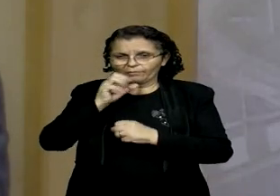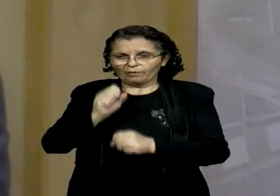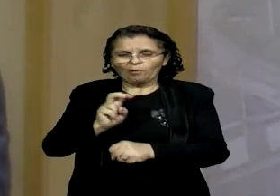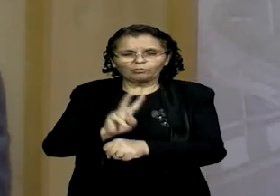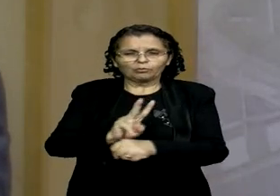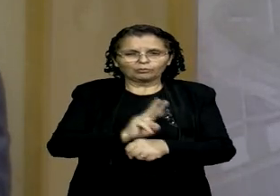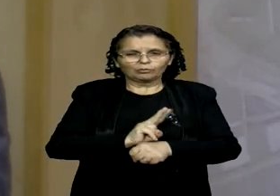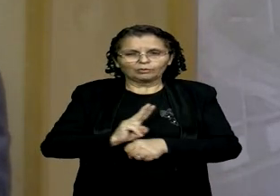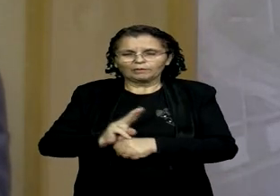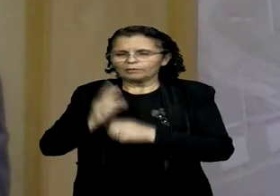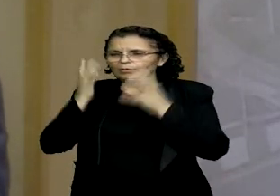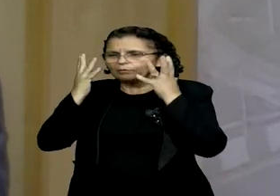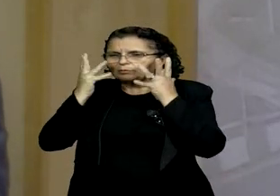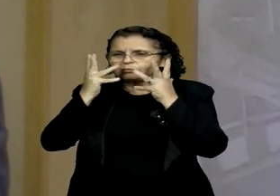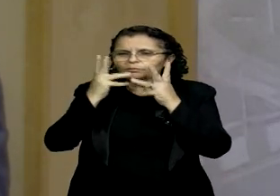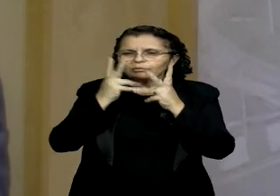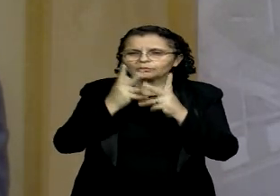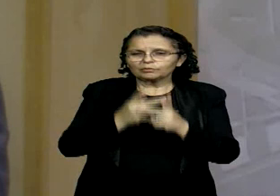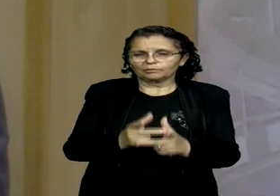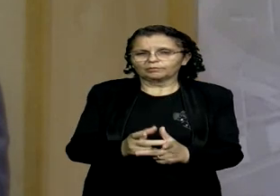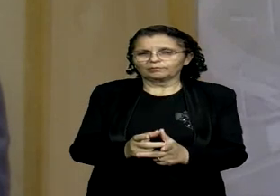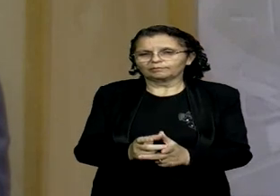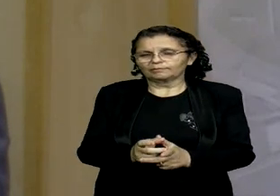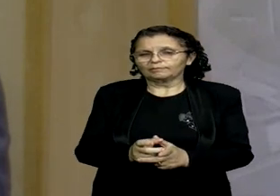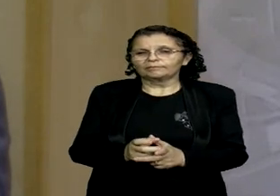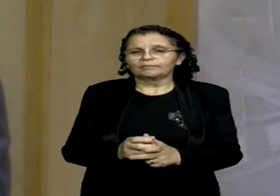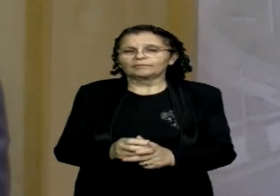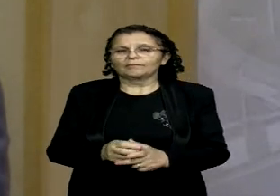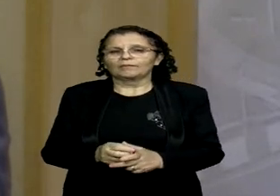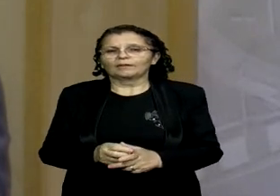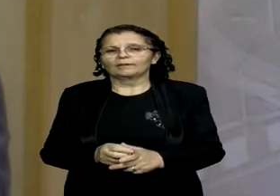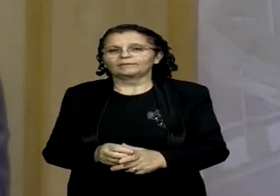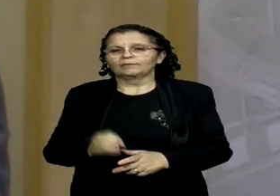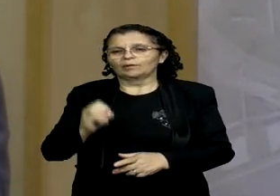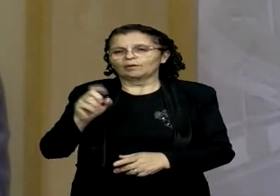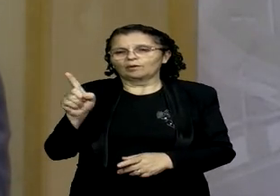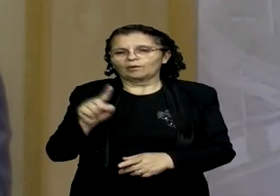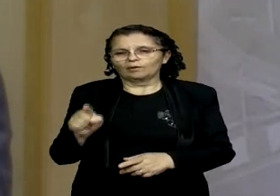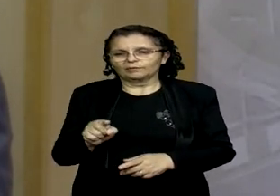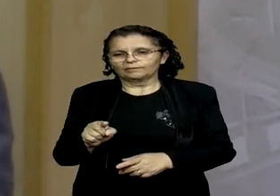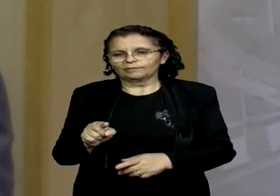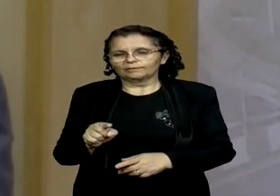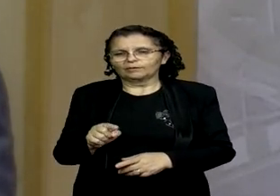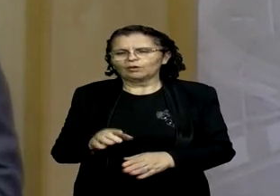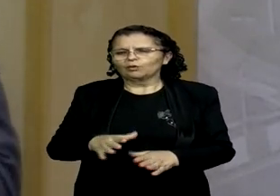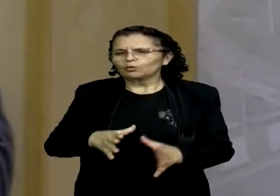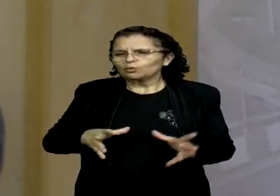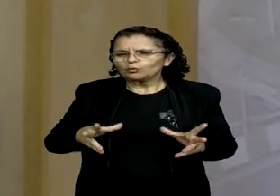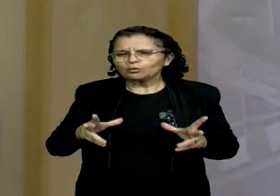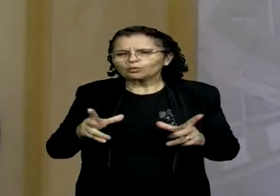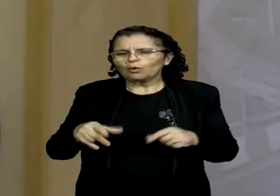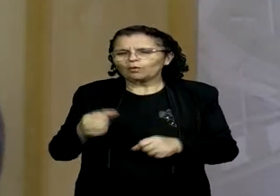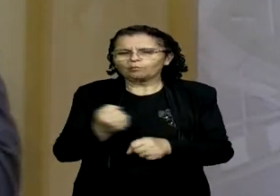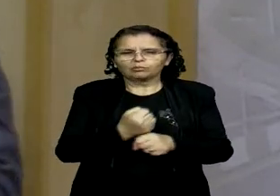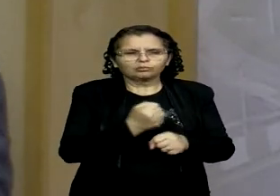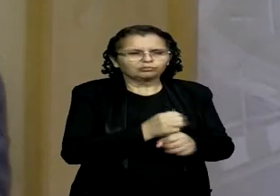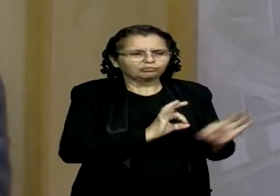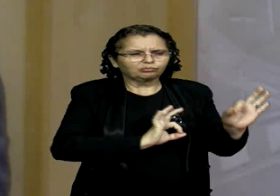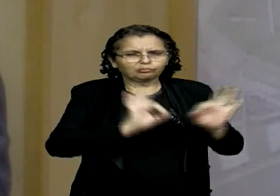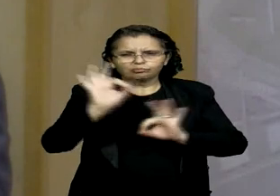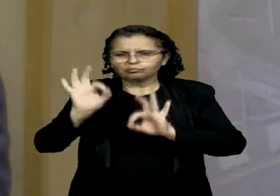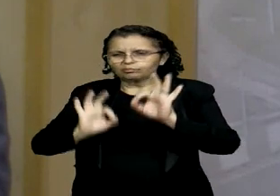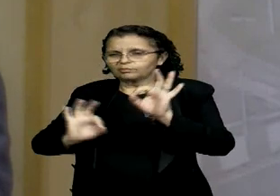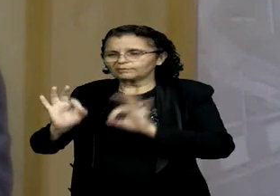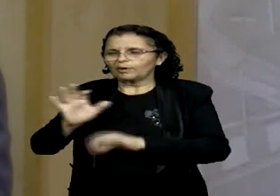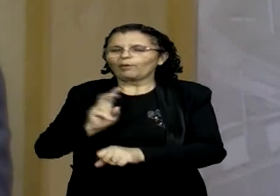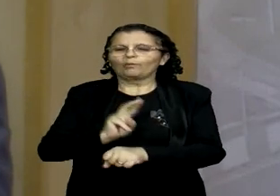zeladoria, embelezamento, inclusive que o OS, em todas as obras da Prefeitura, na região